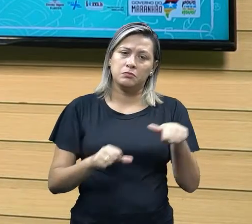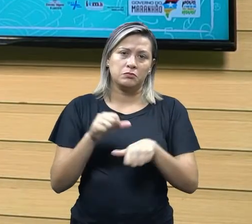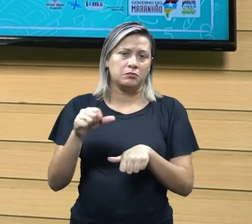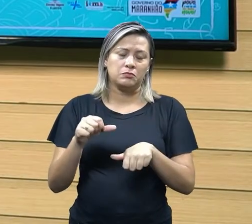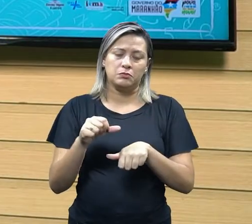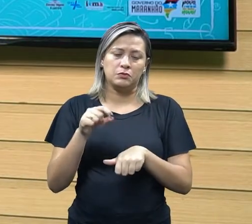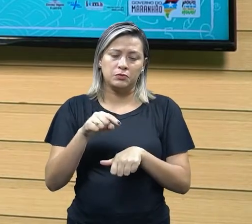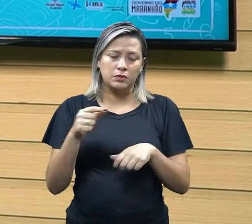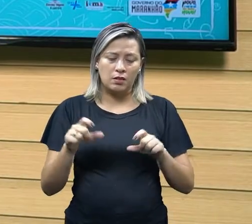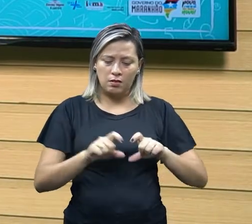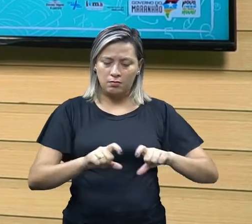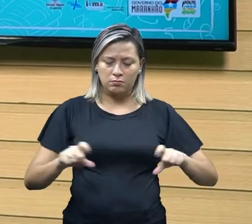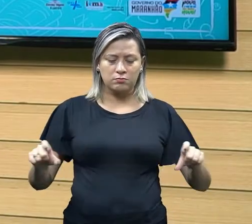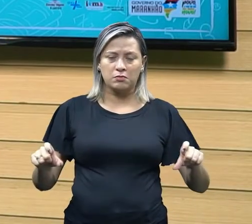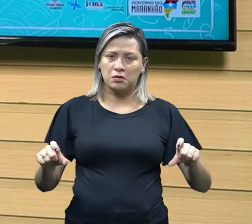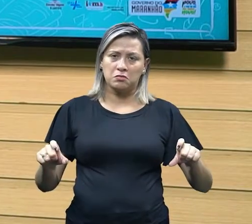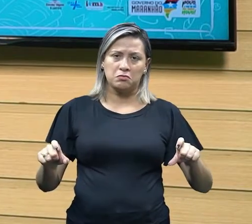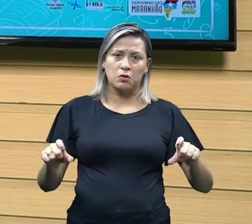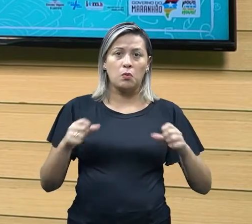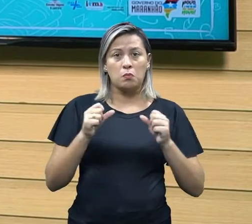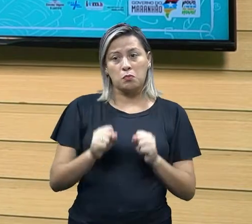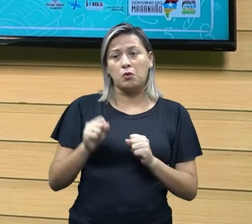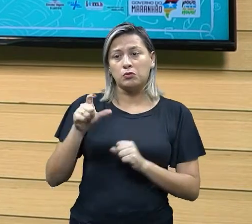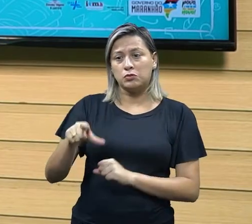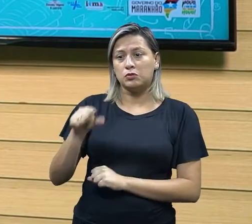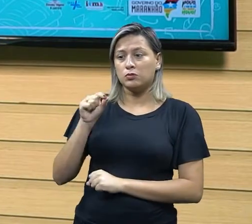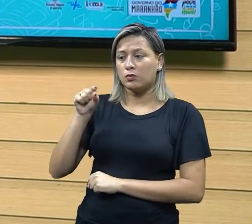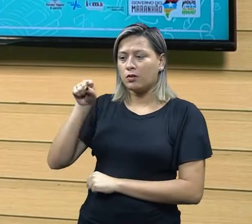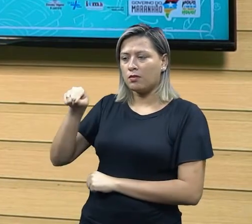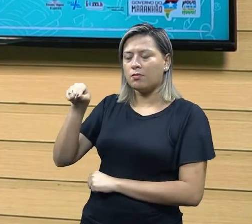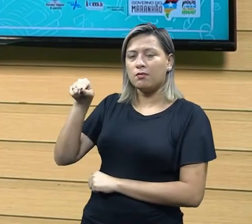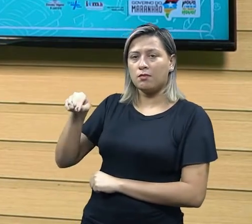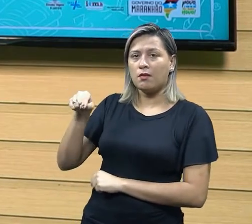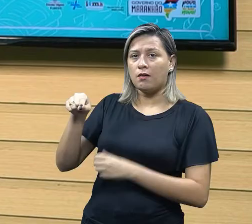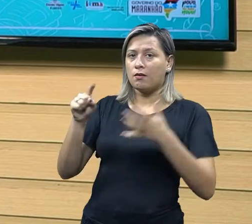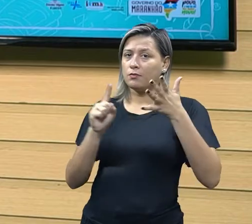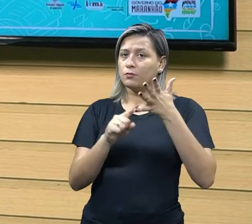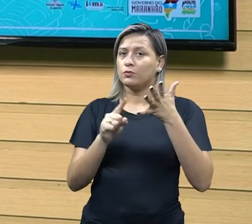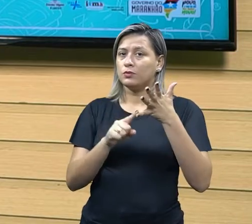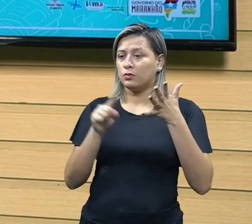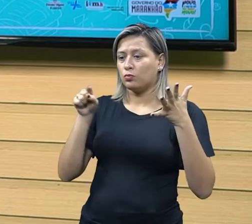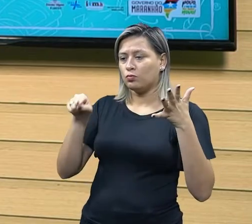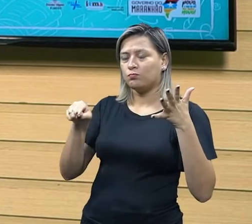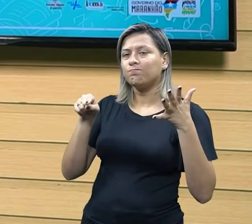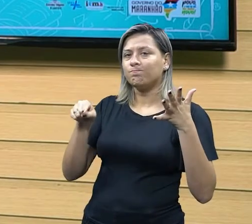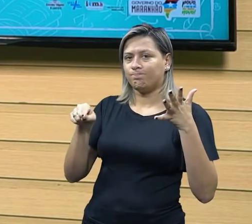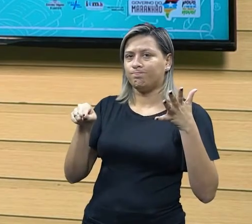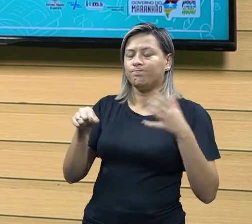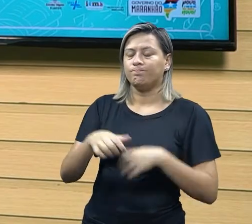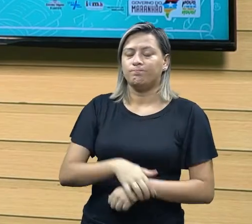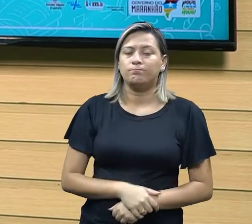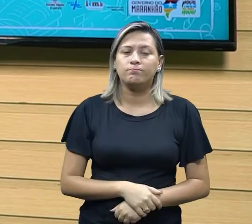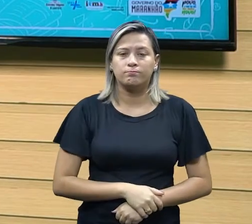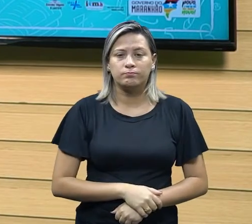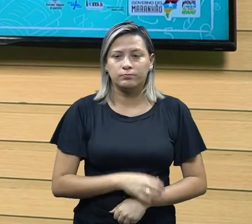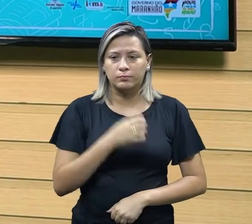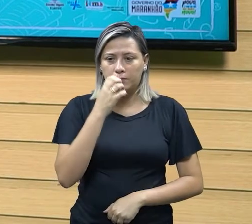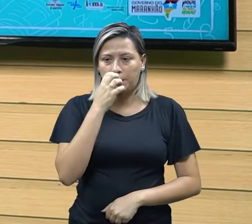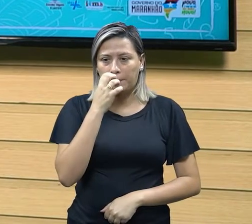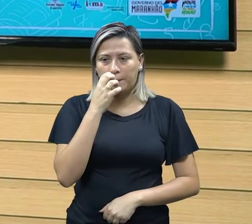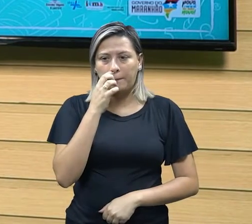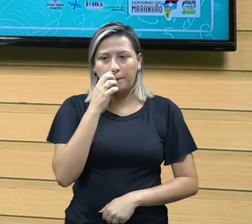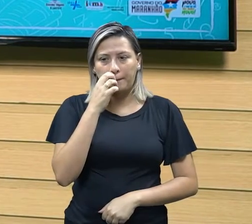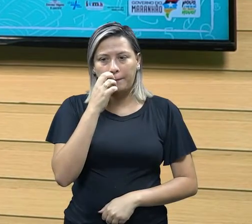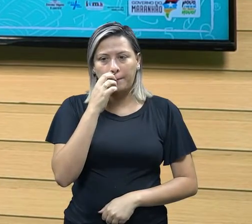mudar diretamente aqui na parte inferior. Você pode, ali na parte no número 5, vai